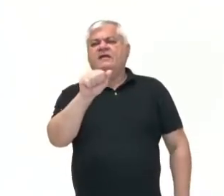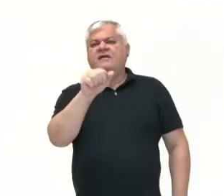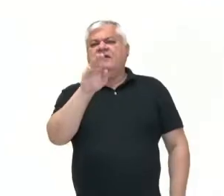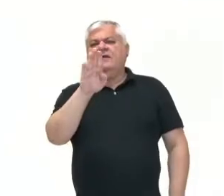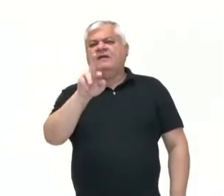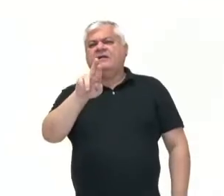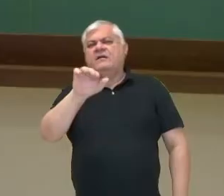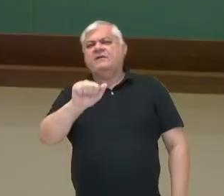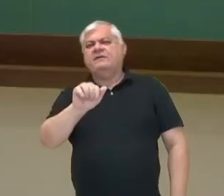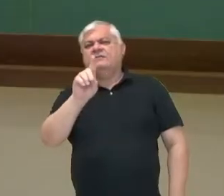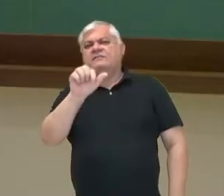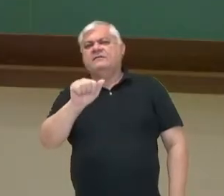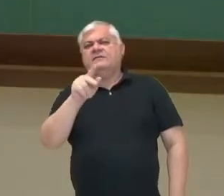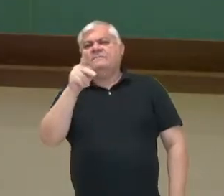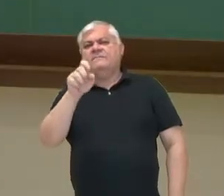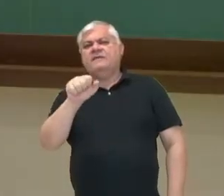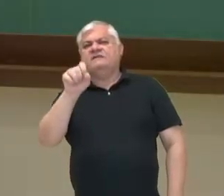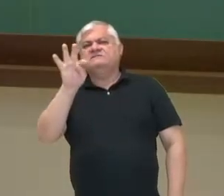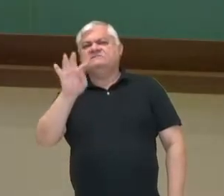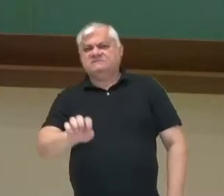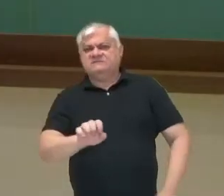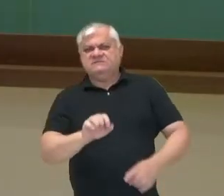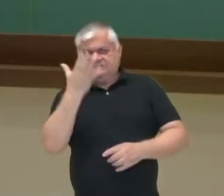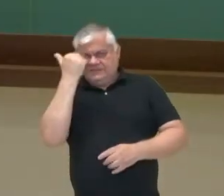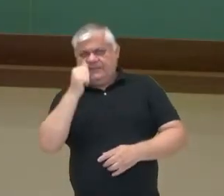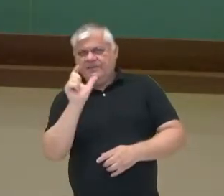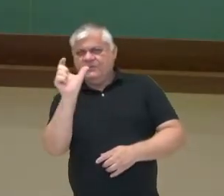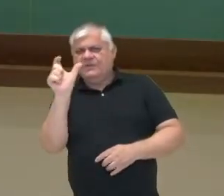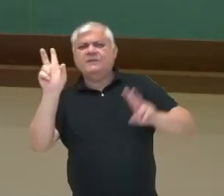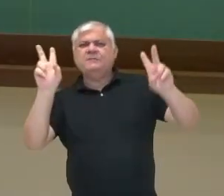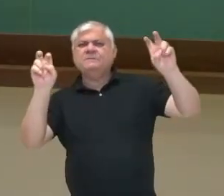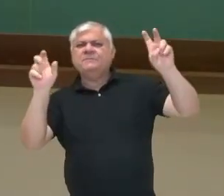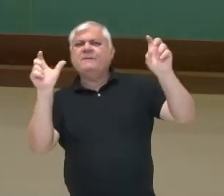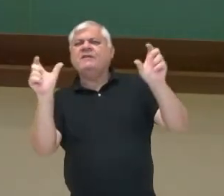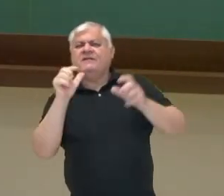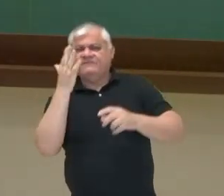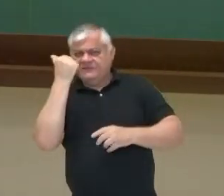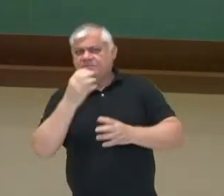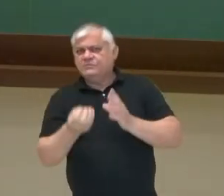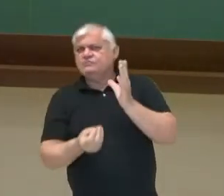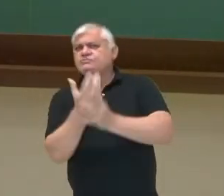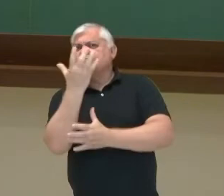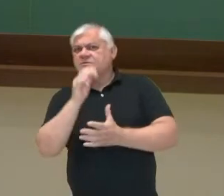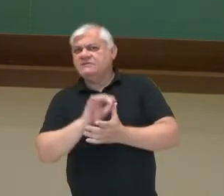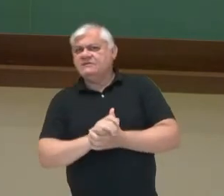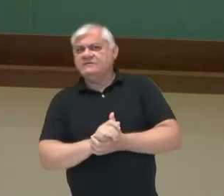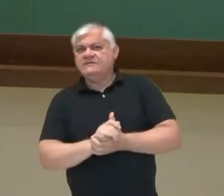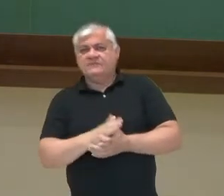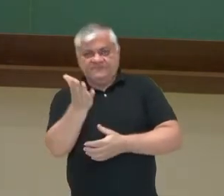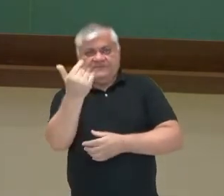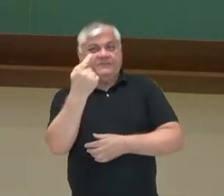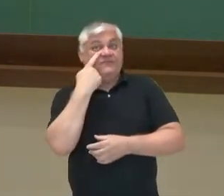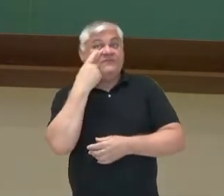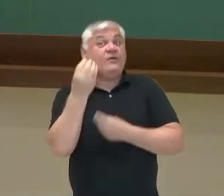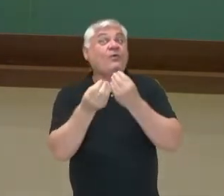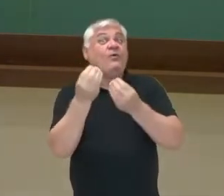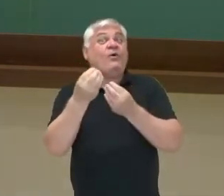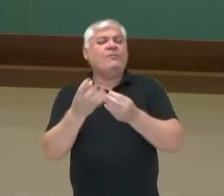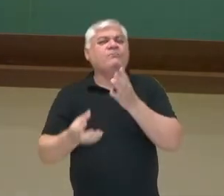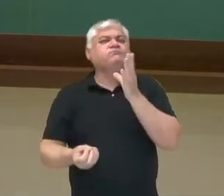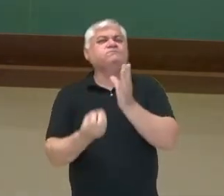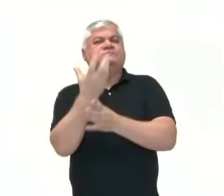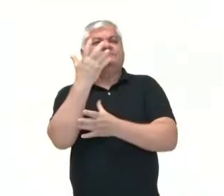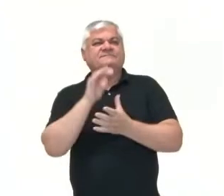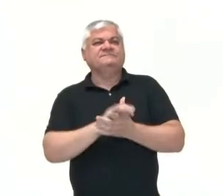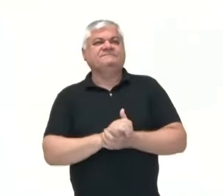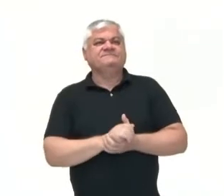cabra da peste? Sabem ou não? Não sabem? Ah, então vamos descobrir juntos aqui. Acompanhem